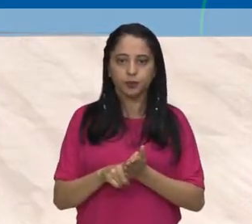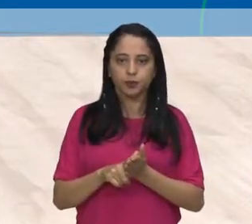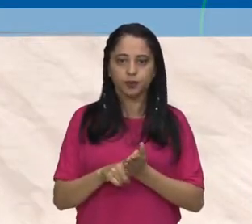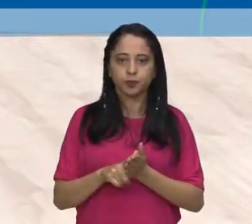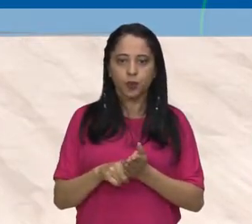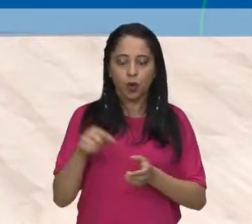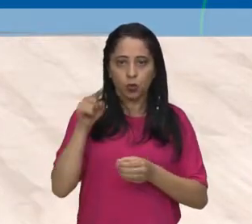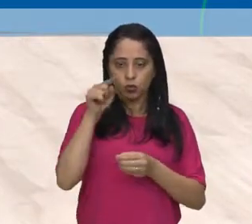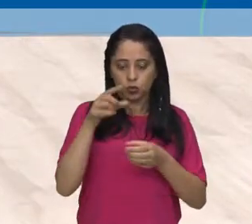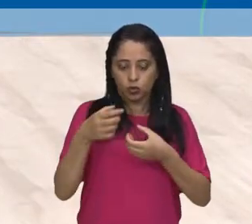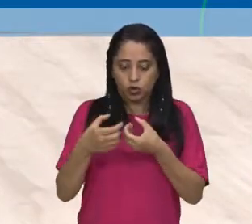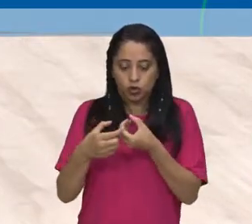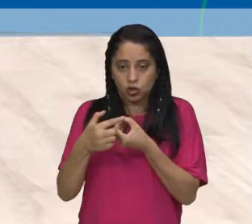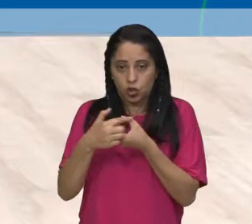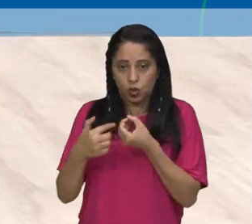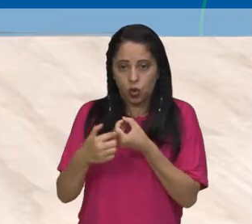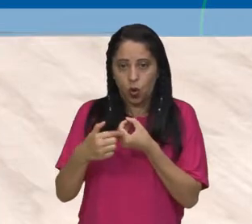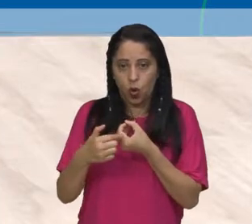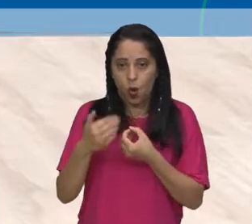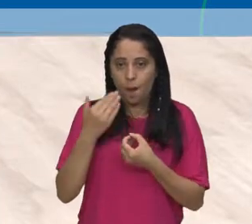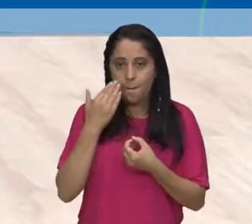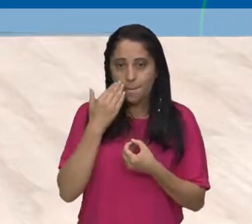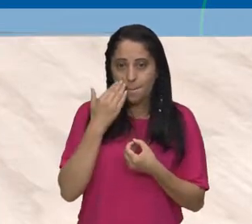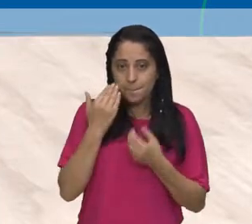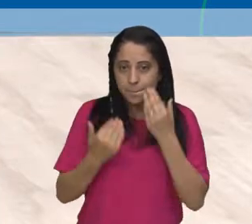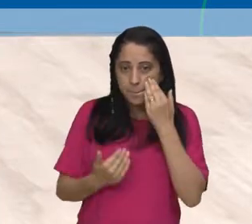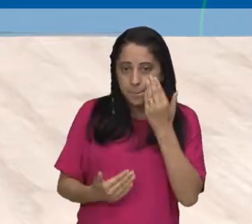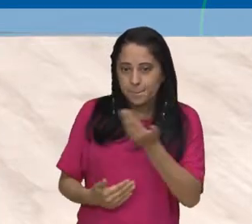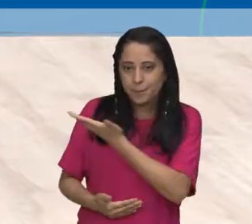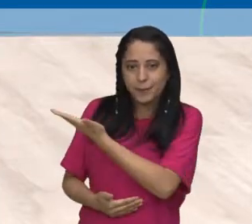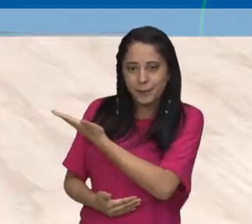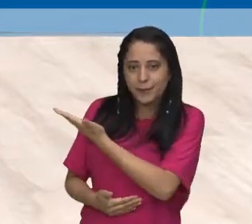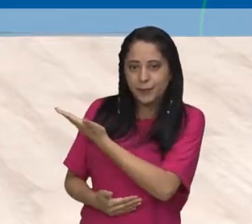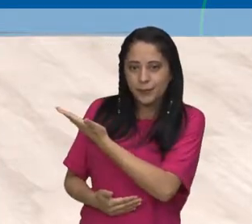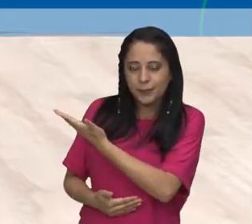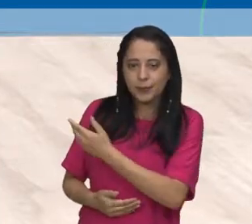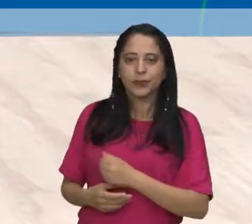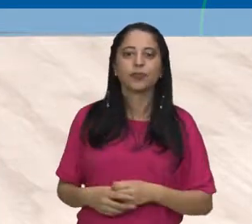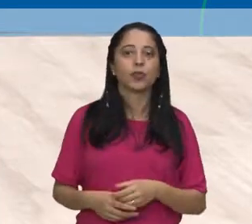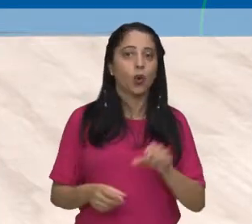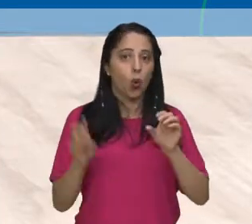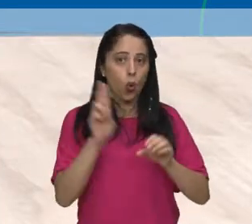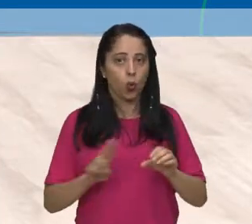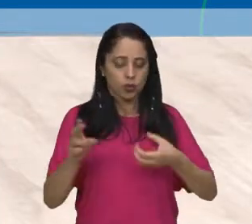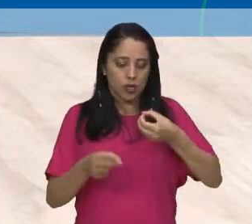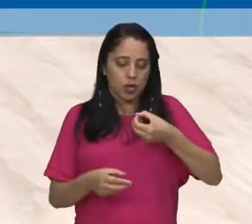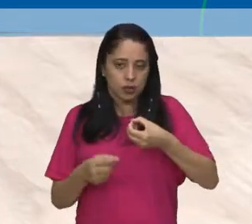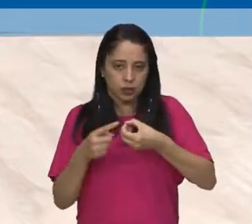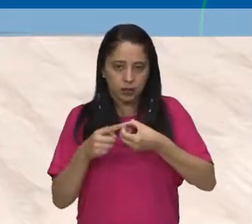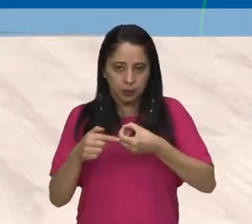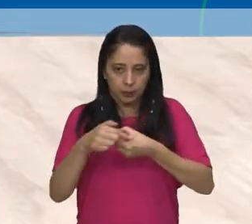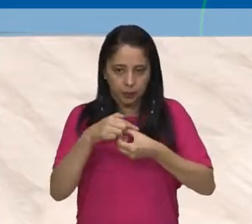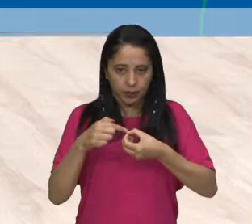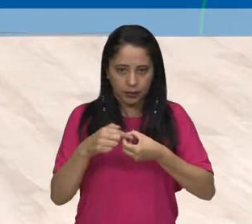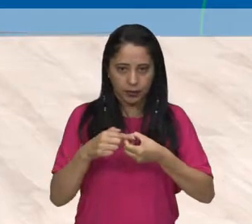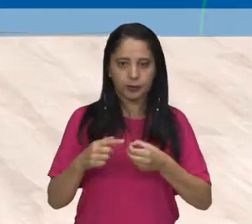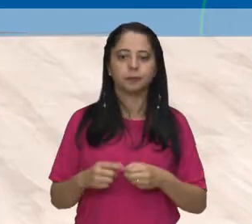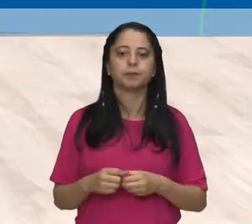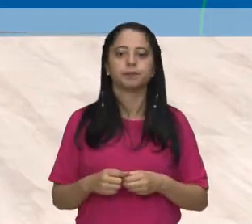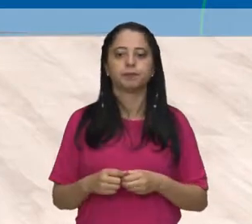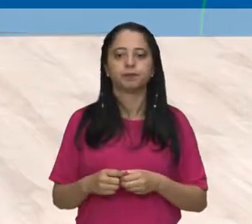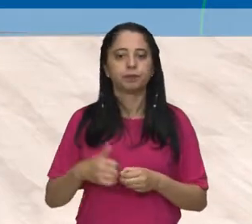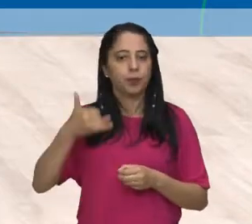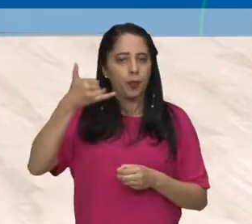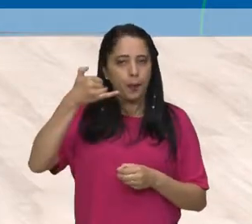semelhantes a esses aqui. Para fazê-lo, é só pegar uma outra tampinha maior ou qualquer outro molde. Nós iremos pegar